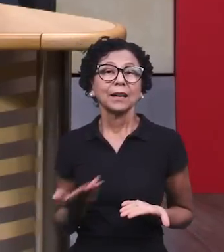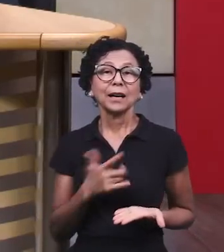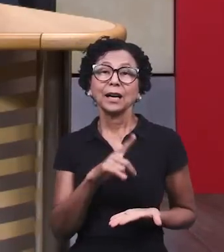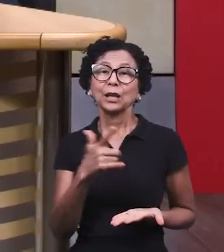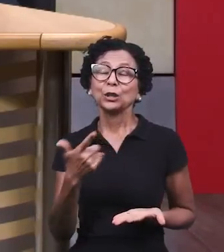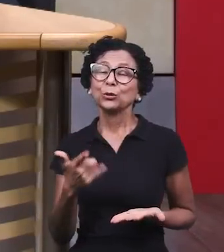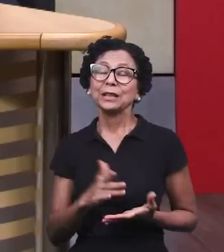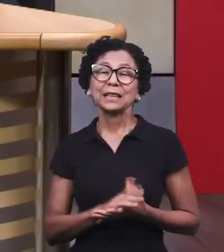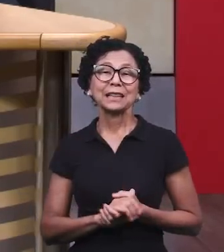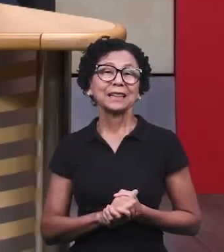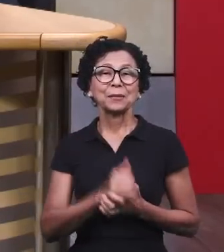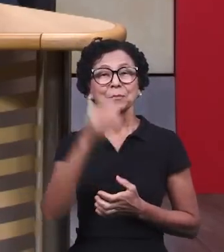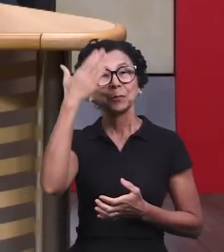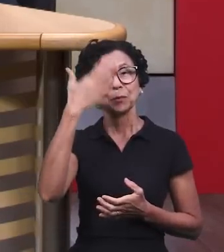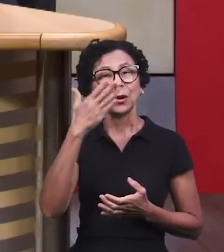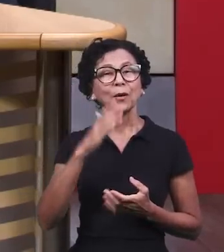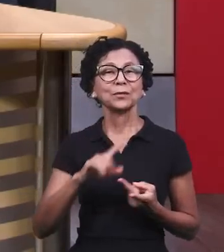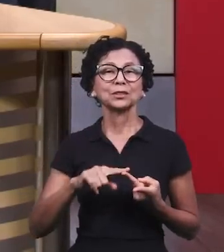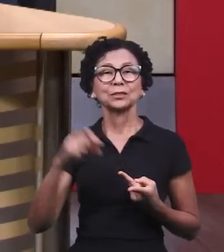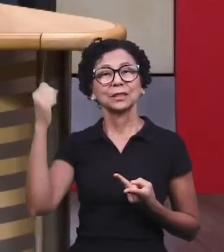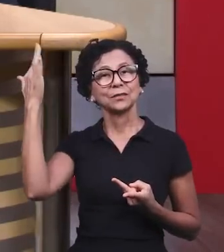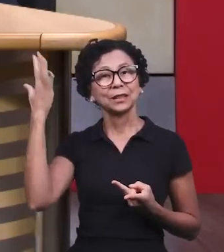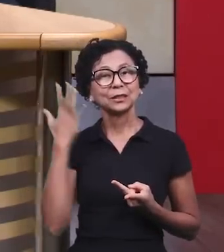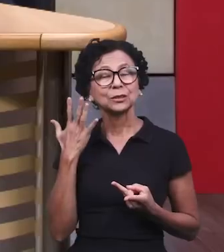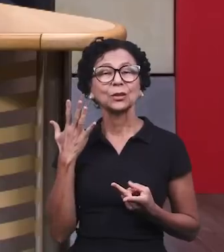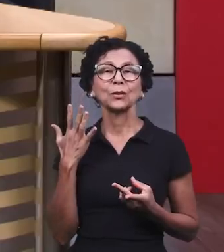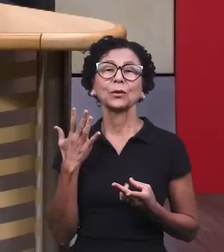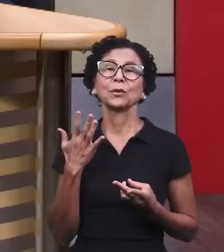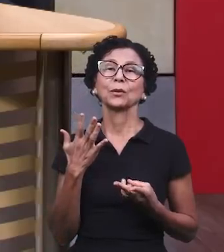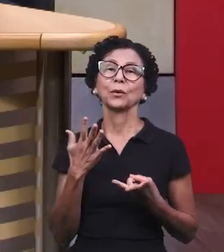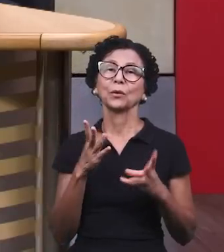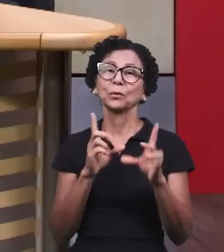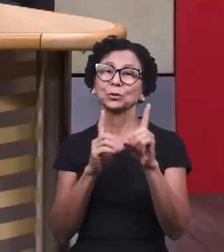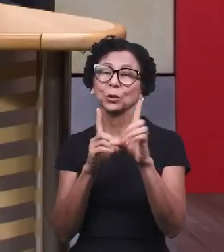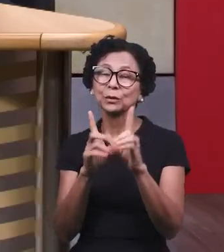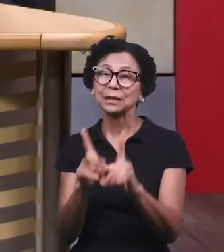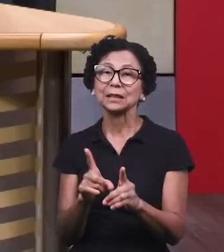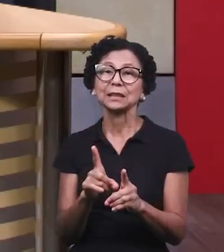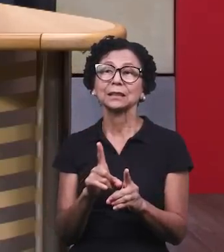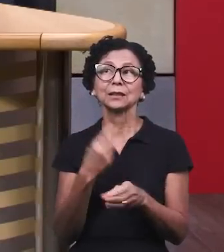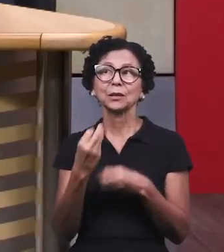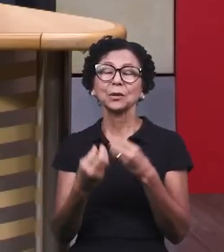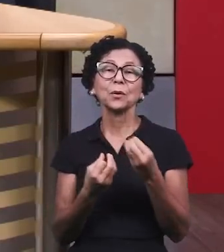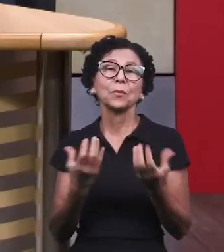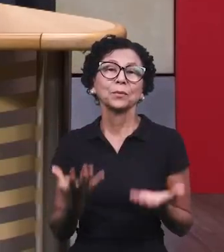falar depois no segundo programa sobre a palavra viva.